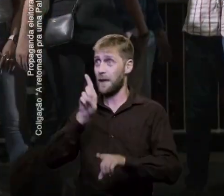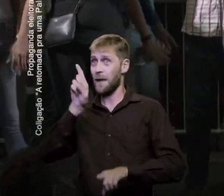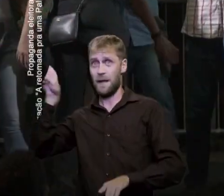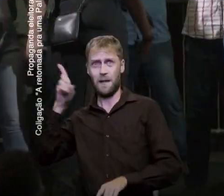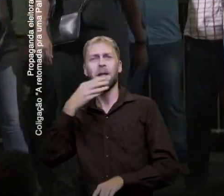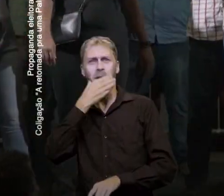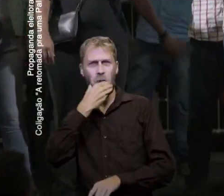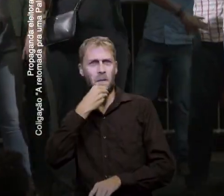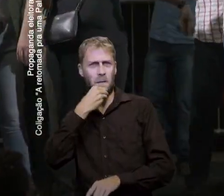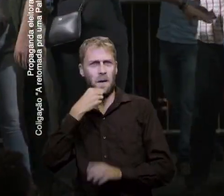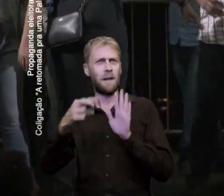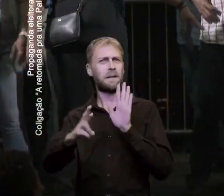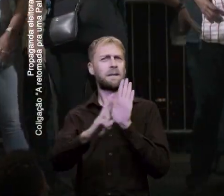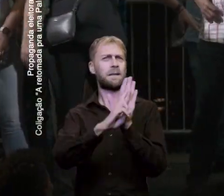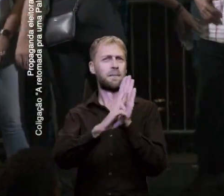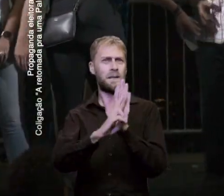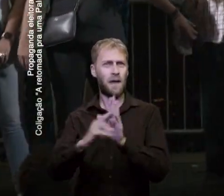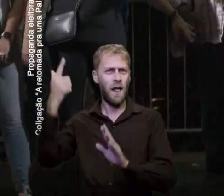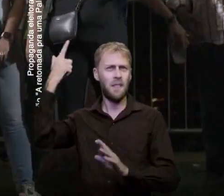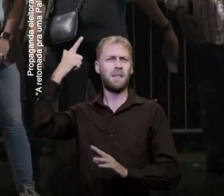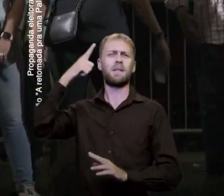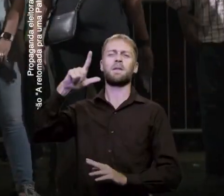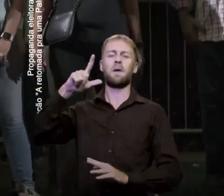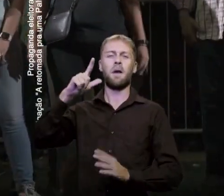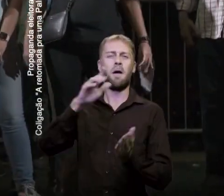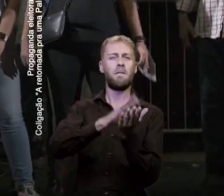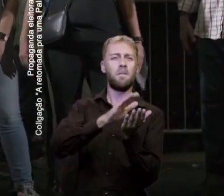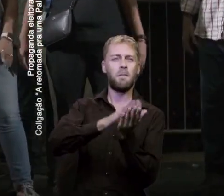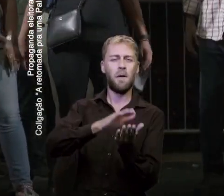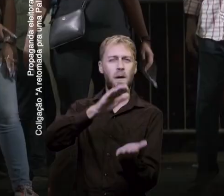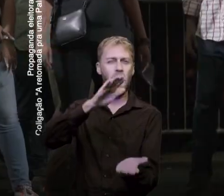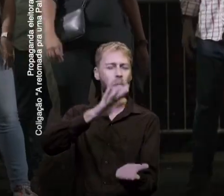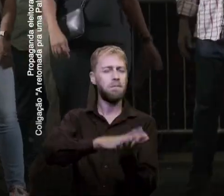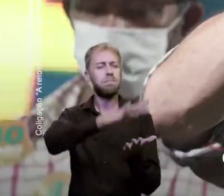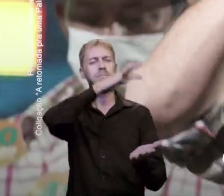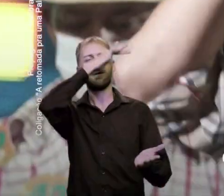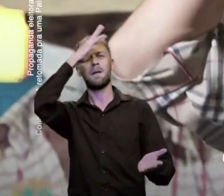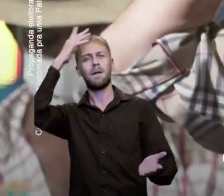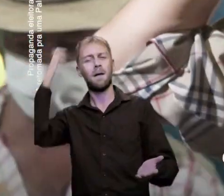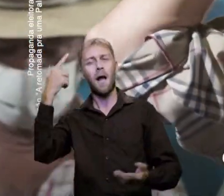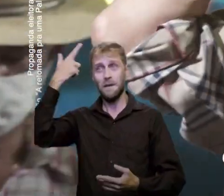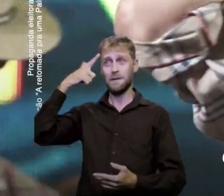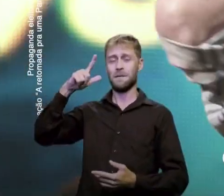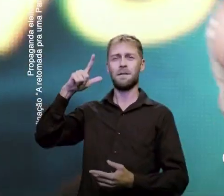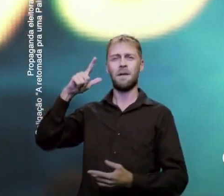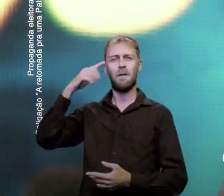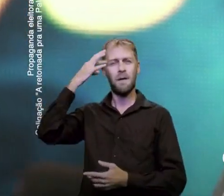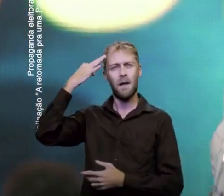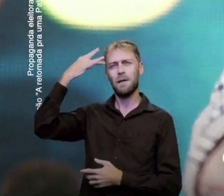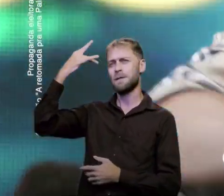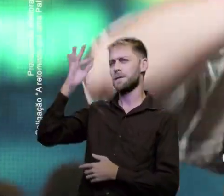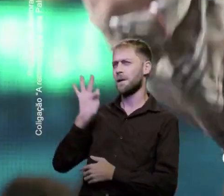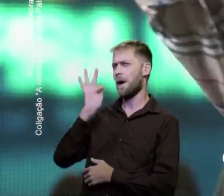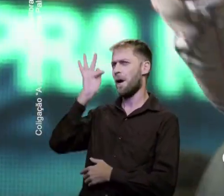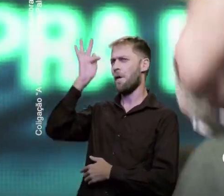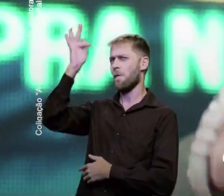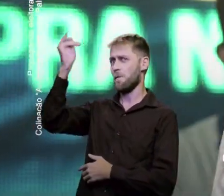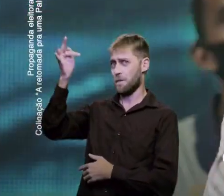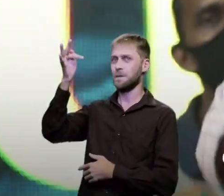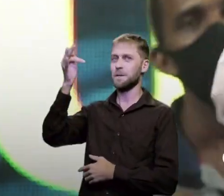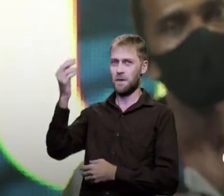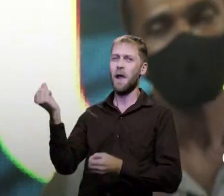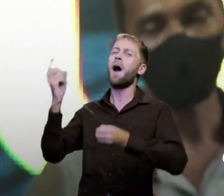representa a retomada, representa a Palmas que volta a brilhar, que volta a sonhar grande e que